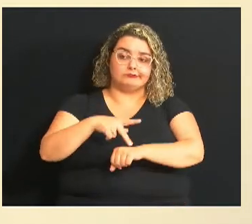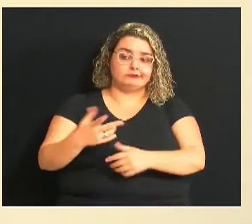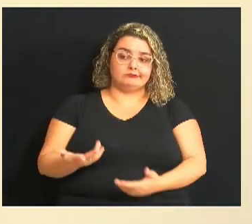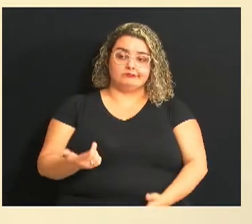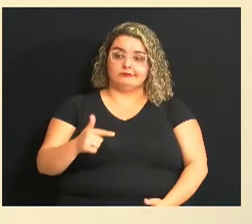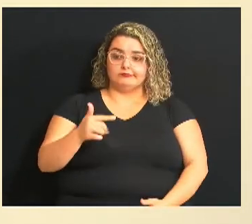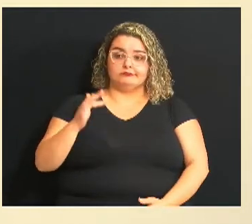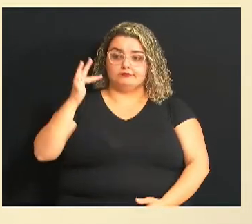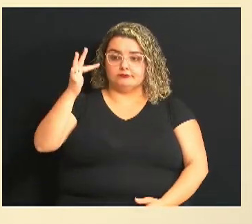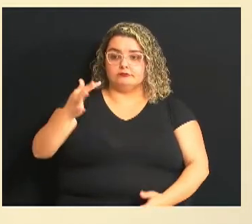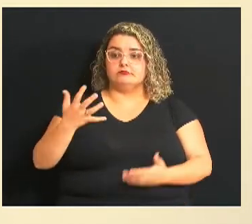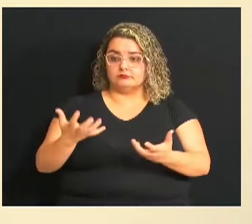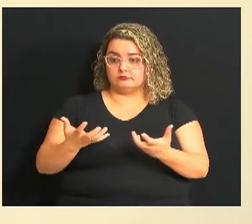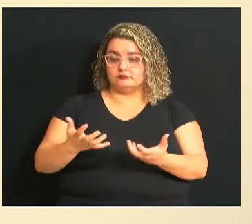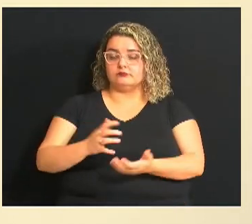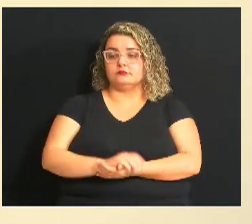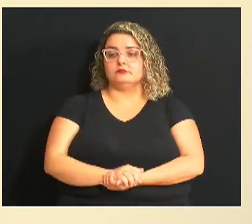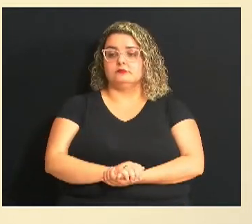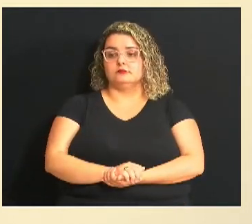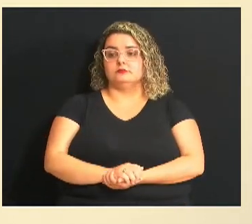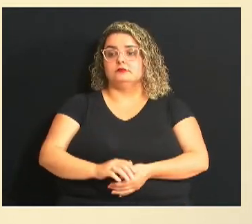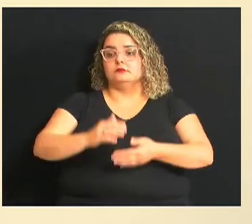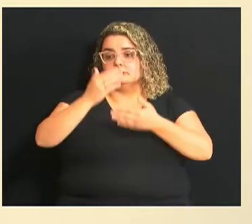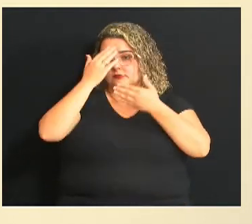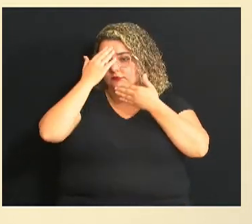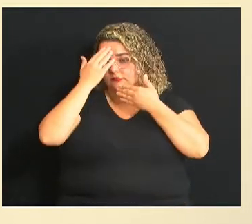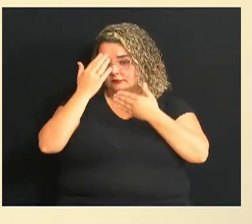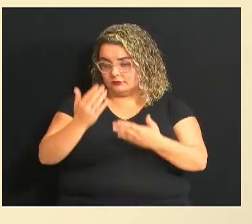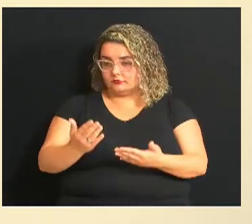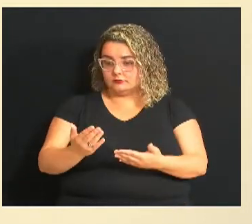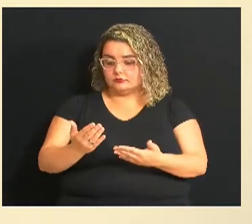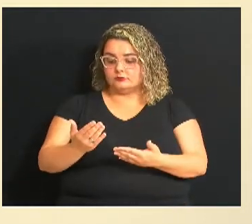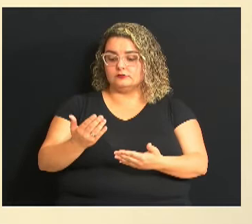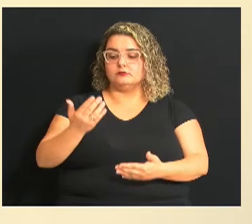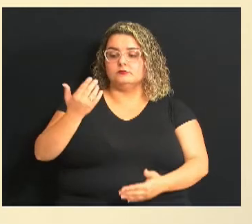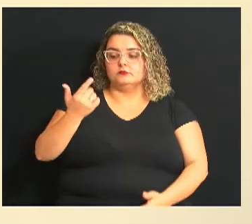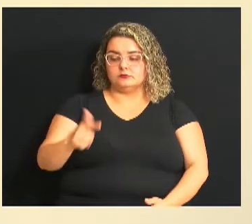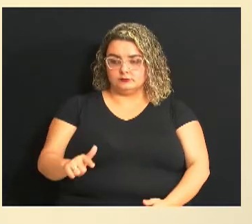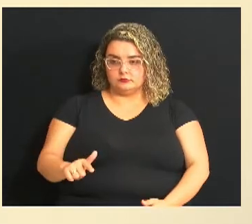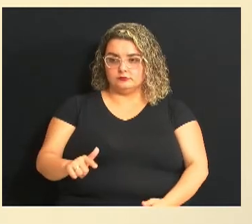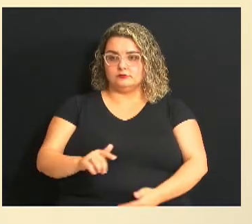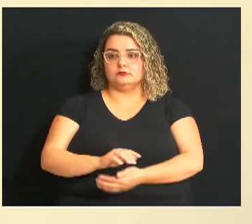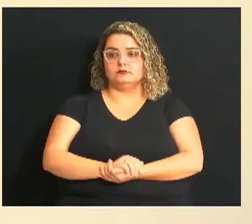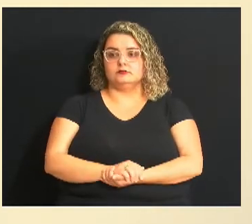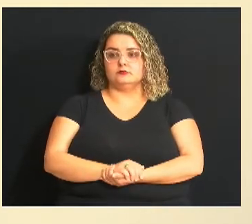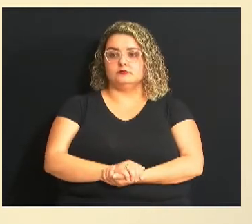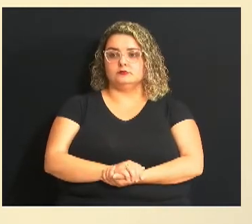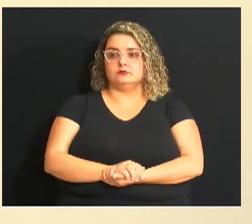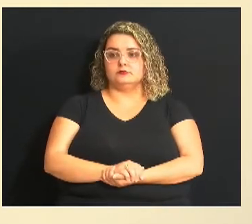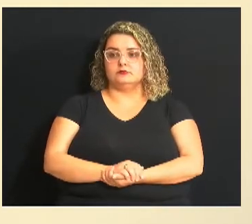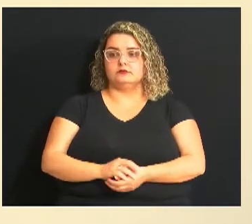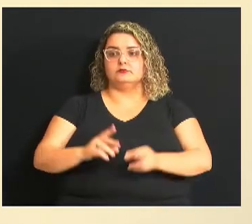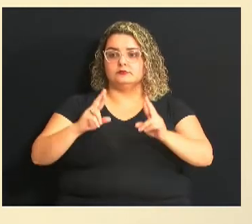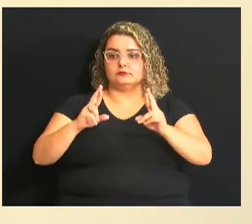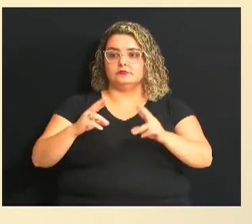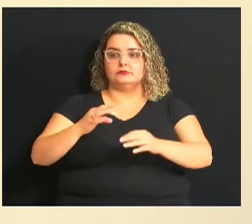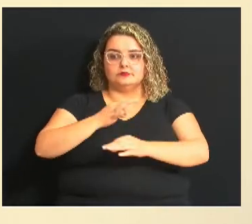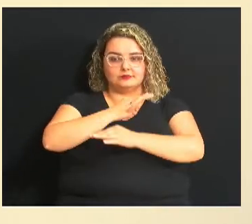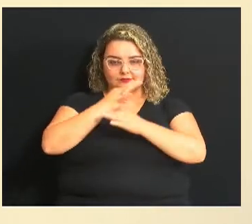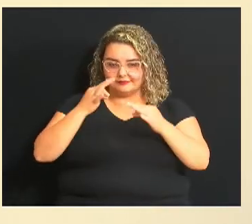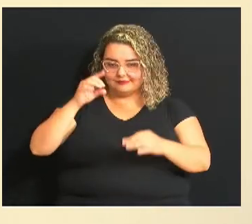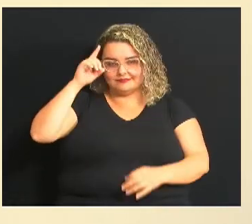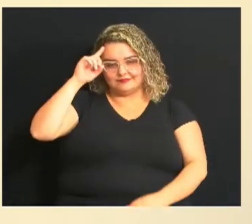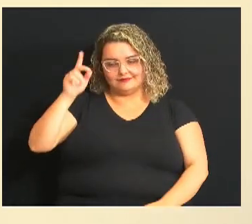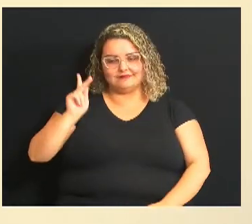futuro. Então, queria agradecer novamente e desejar um ótimo dia dos professores